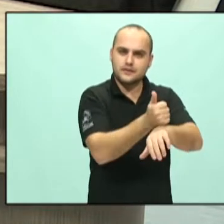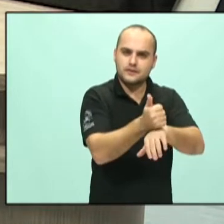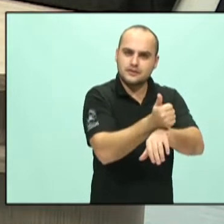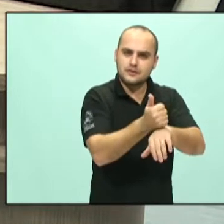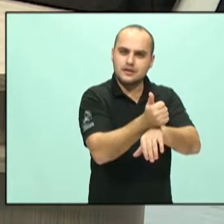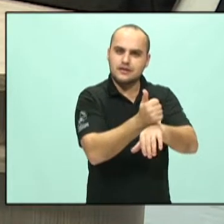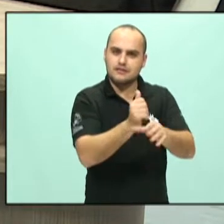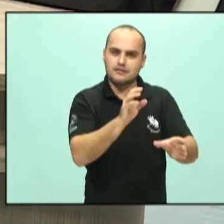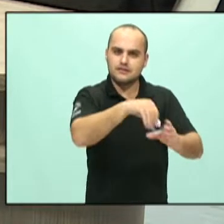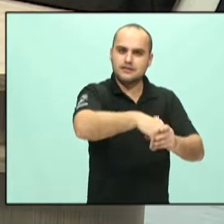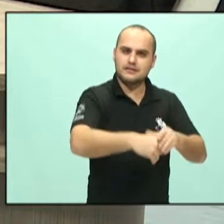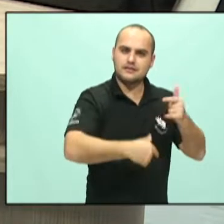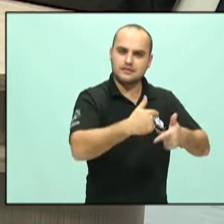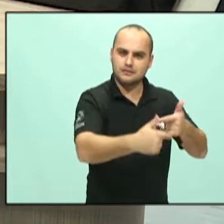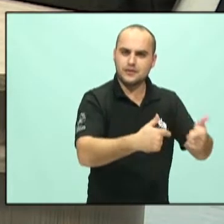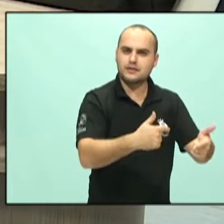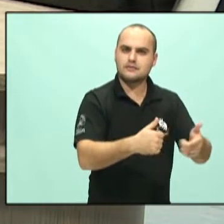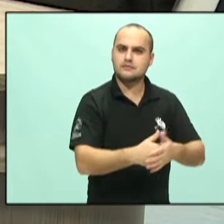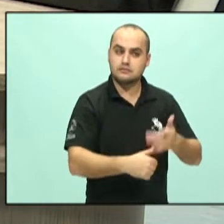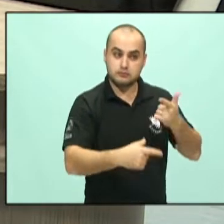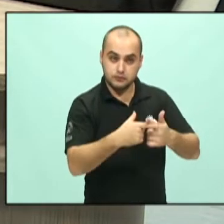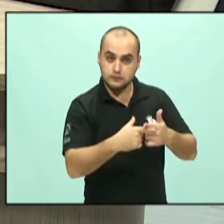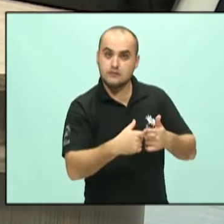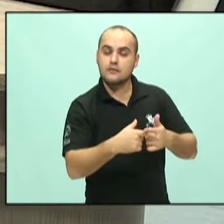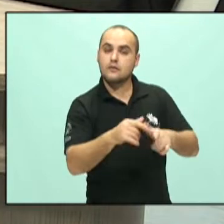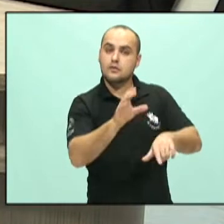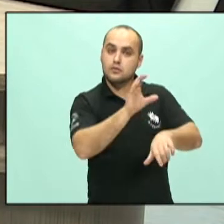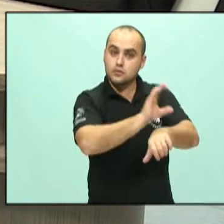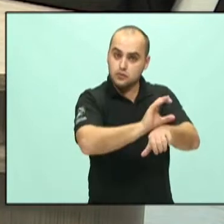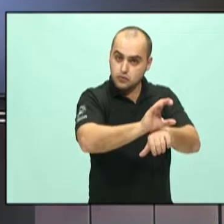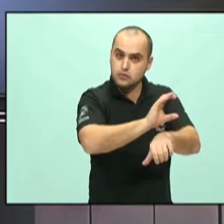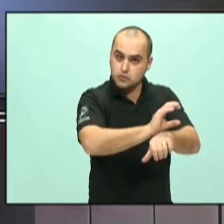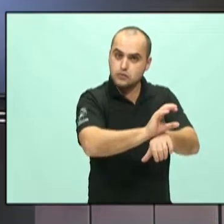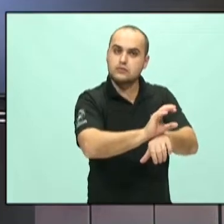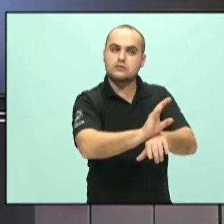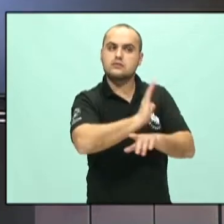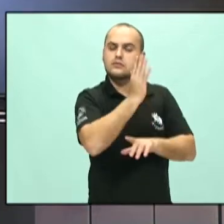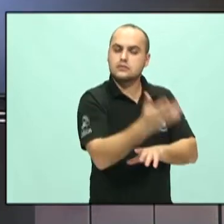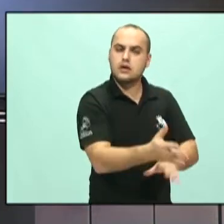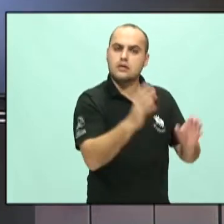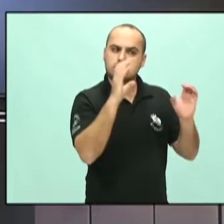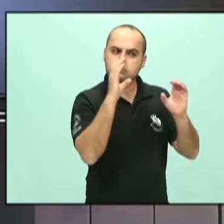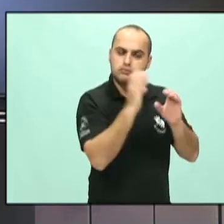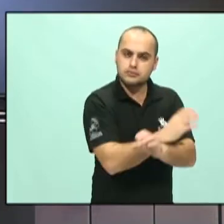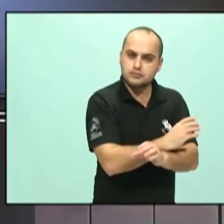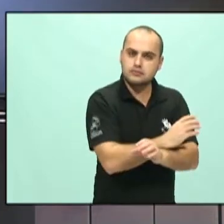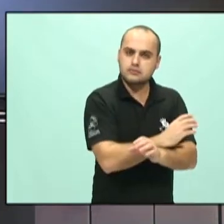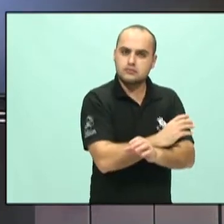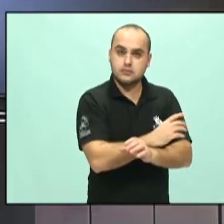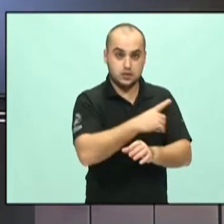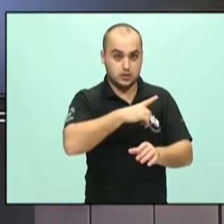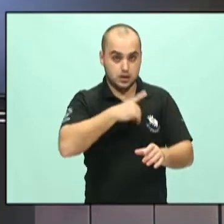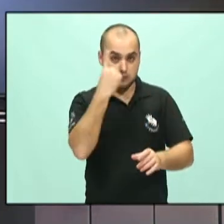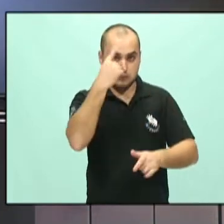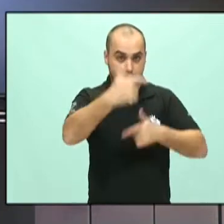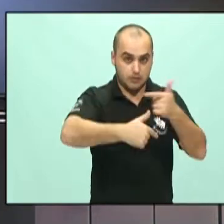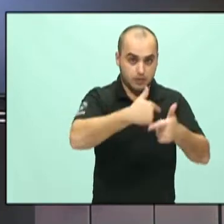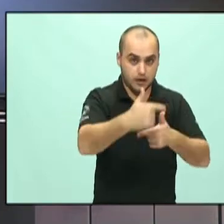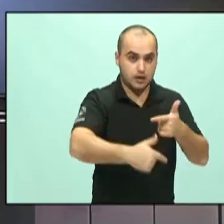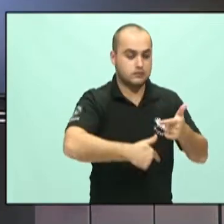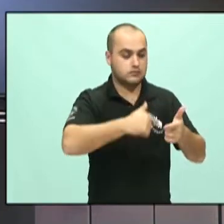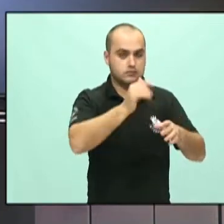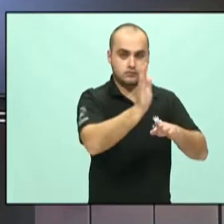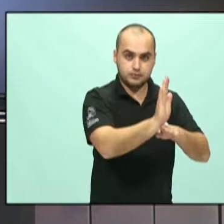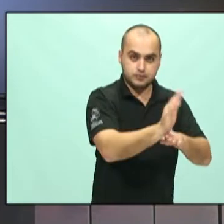mercado, já que o curso ele é concluído com um trabalho audiovisual inscrito